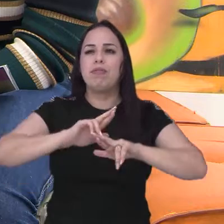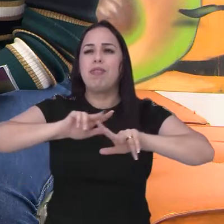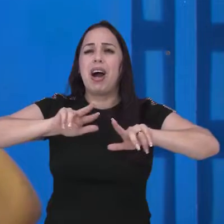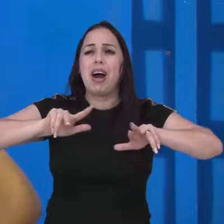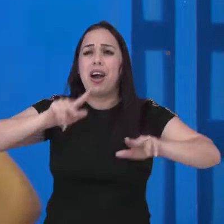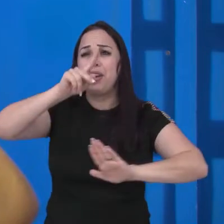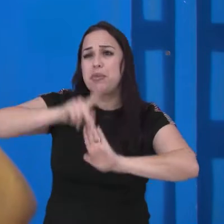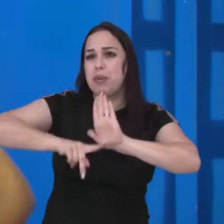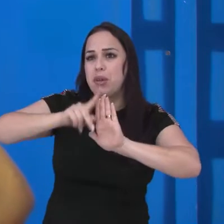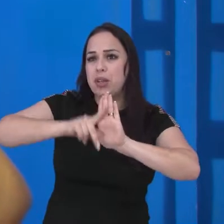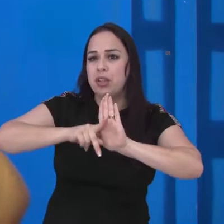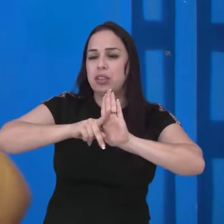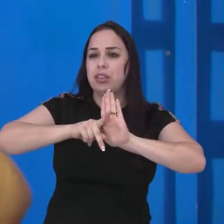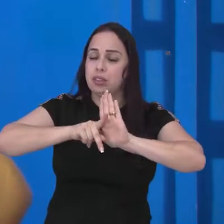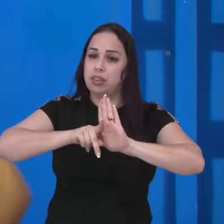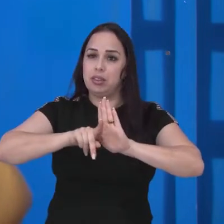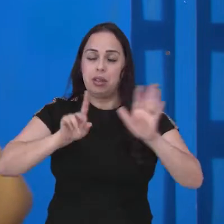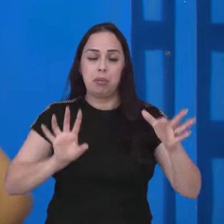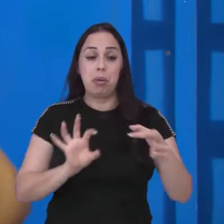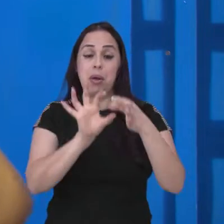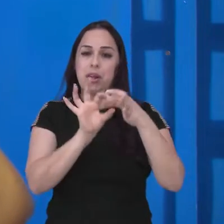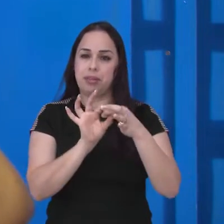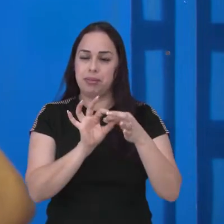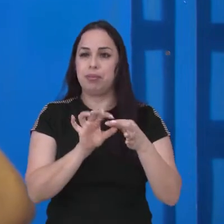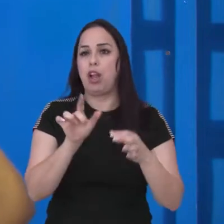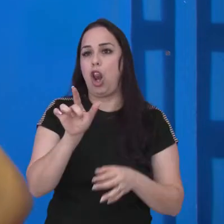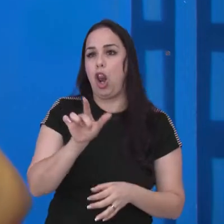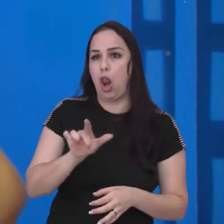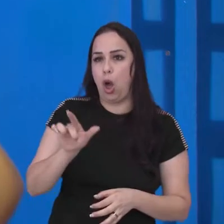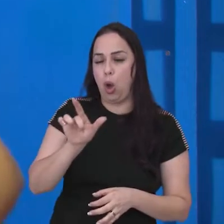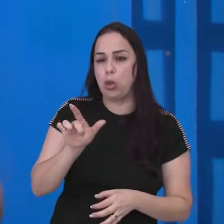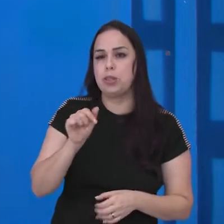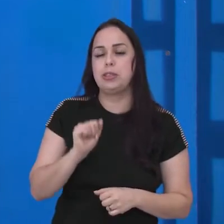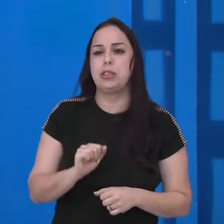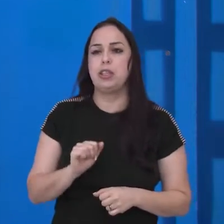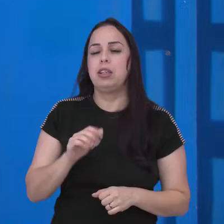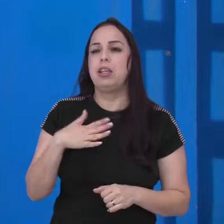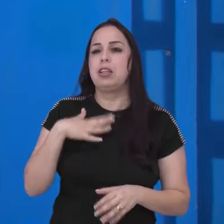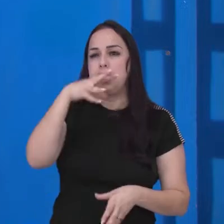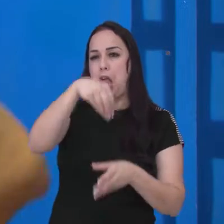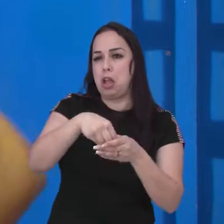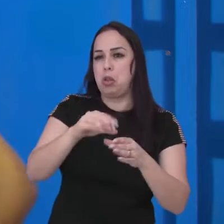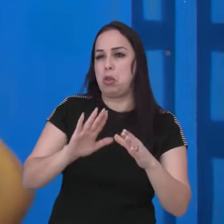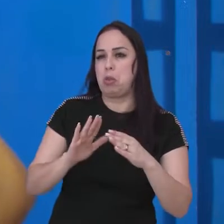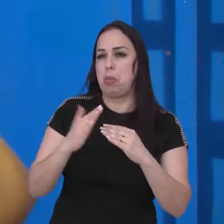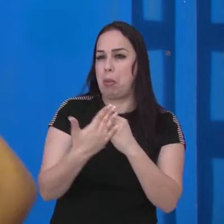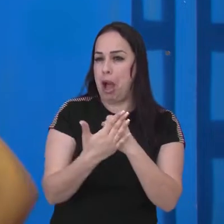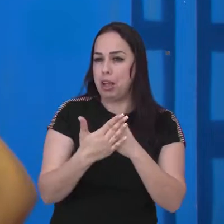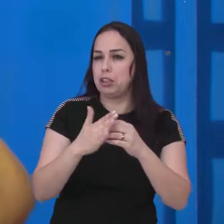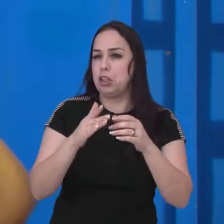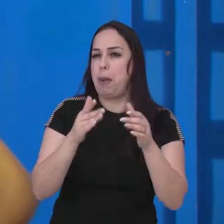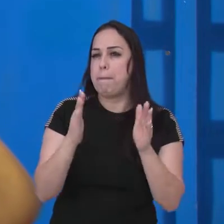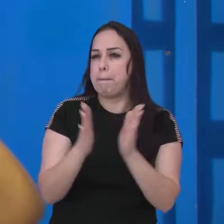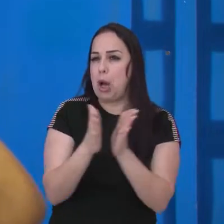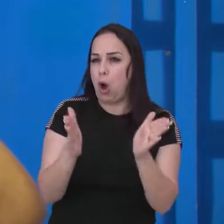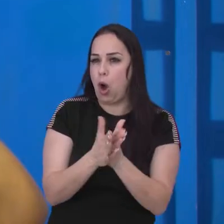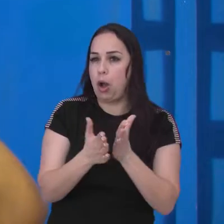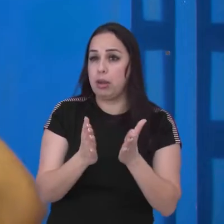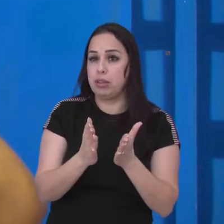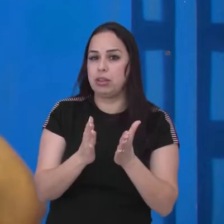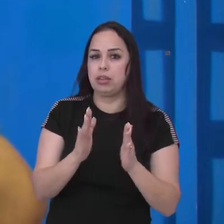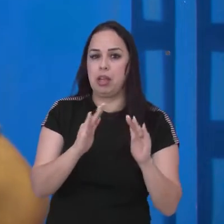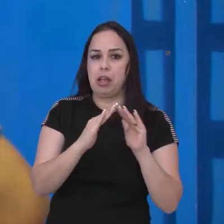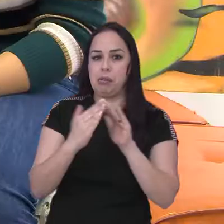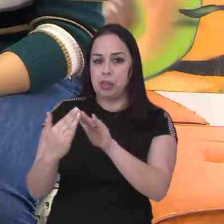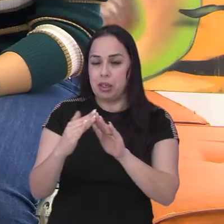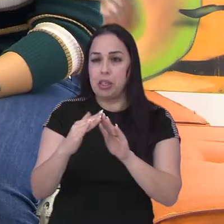ideia, ela cria essa conexão mesmo, né? Principalmente, claro, que a gente fala mais na periferia, né? Mas é desse menino,